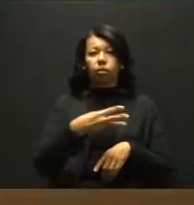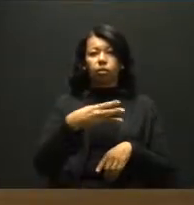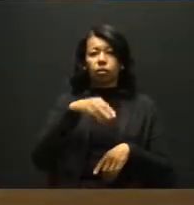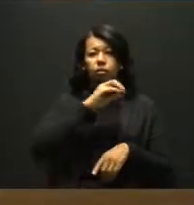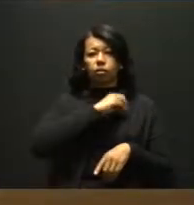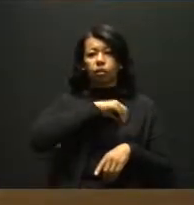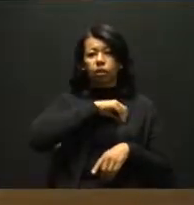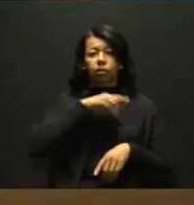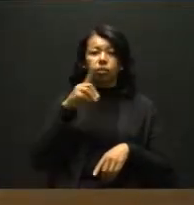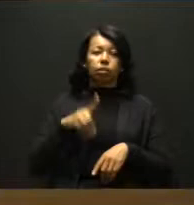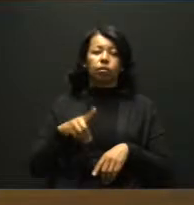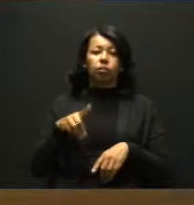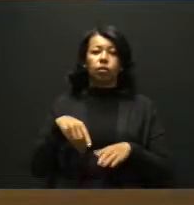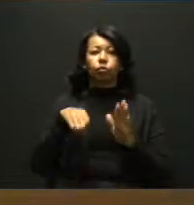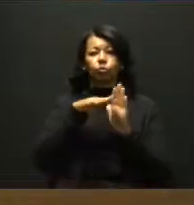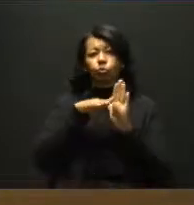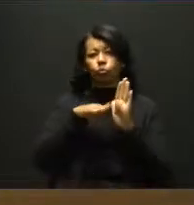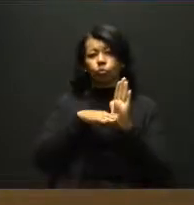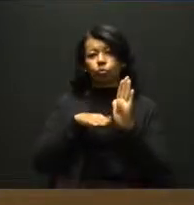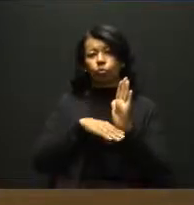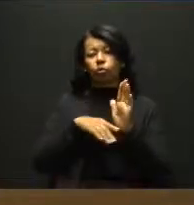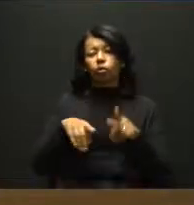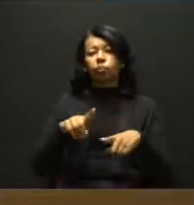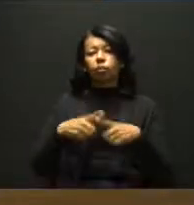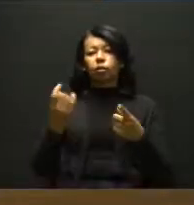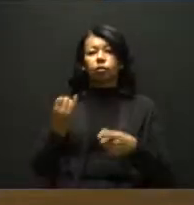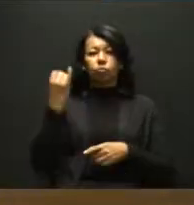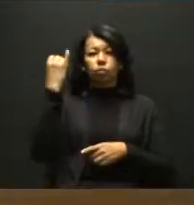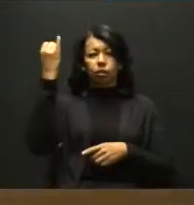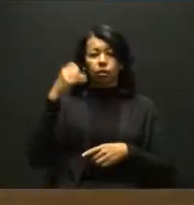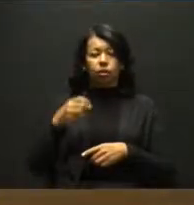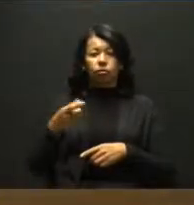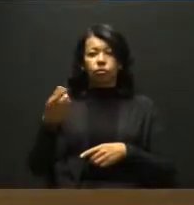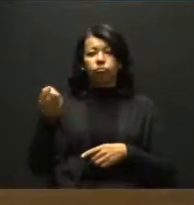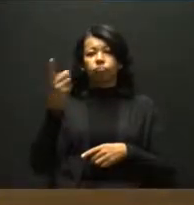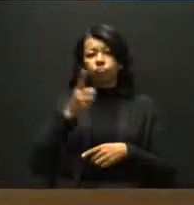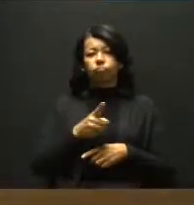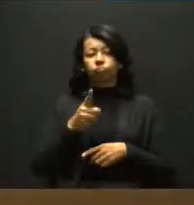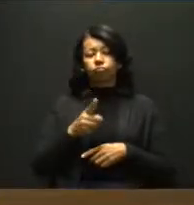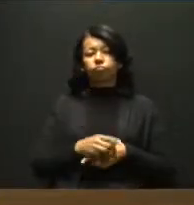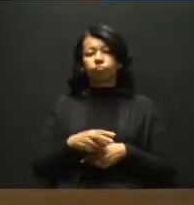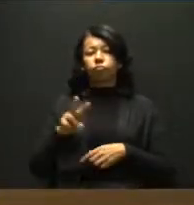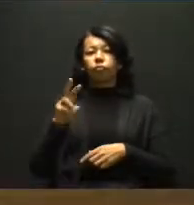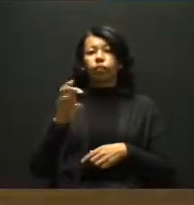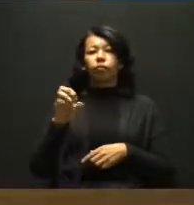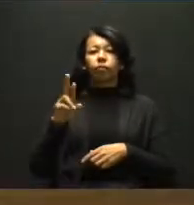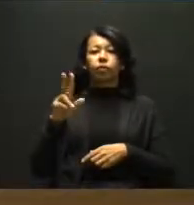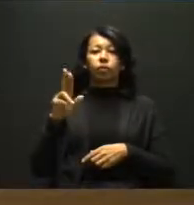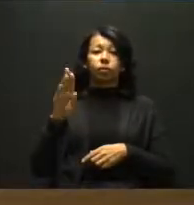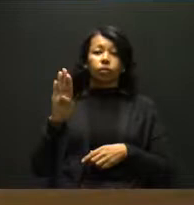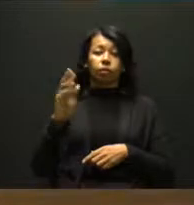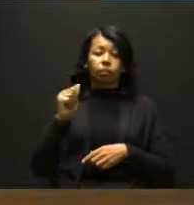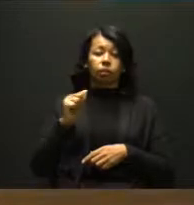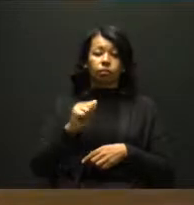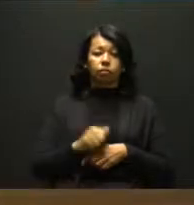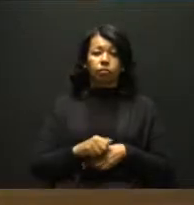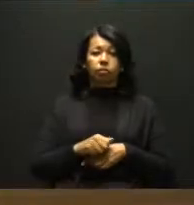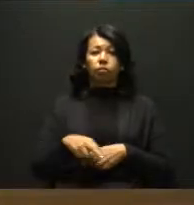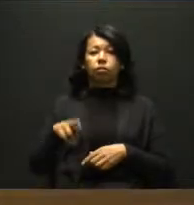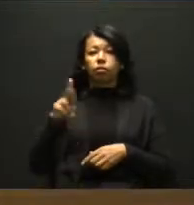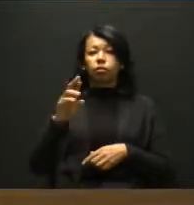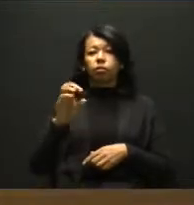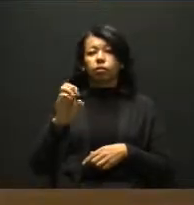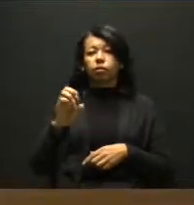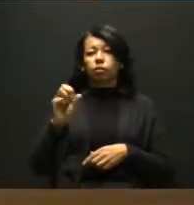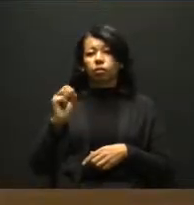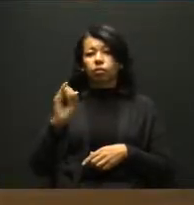seria feito no cronograma e o mais importante que a verba rescisória desses trabalhadores que prestaram longos